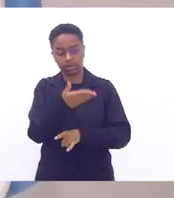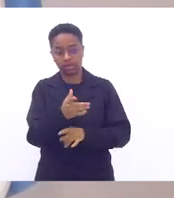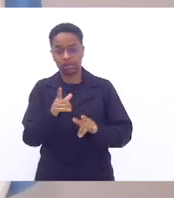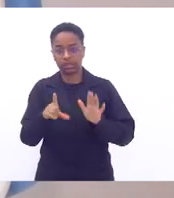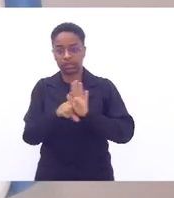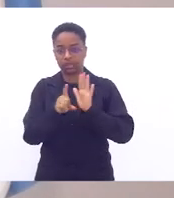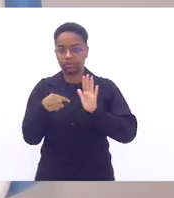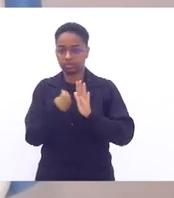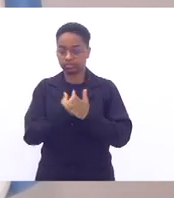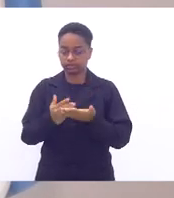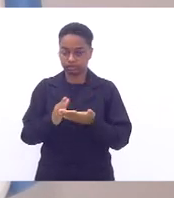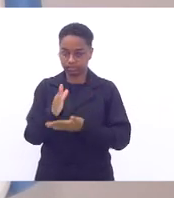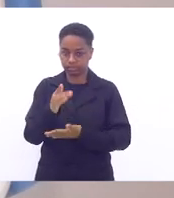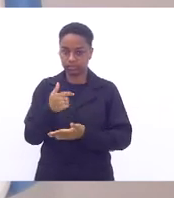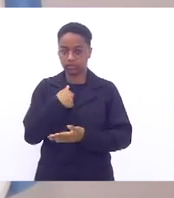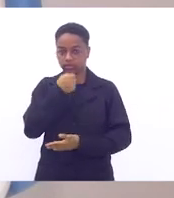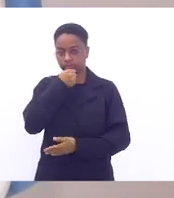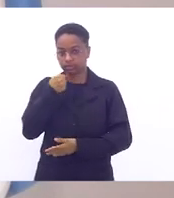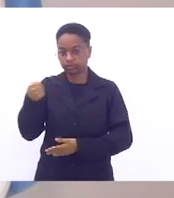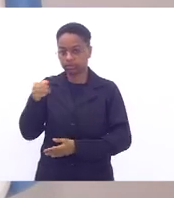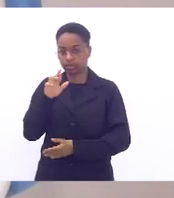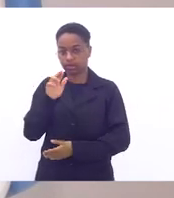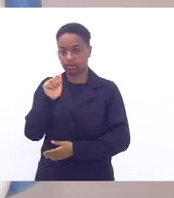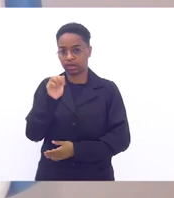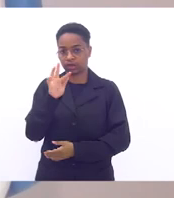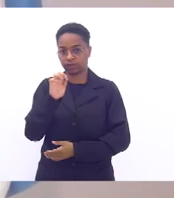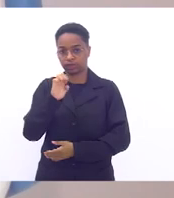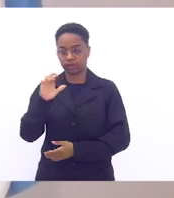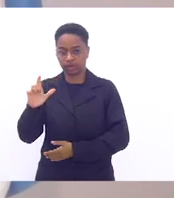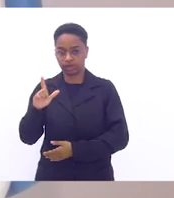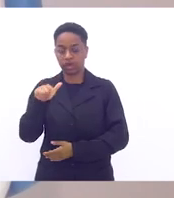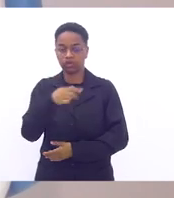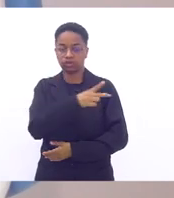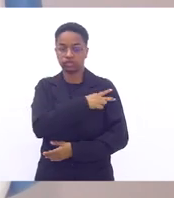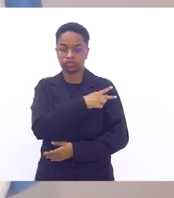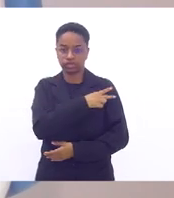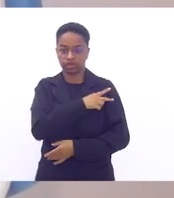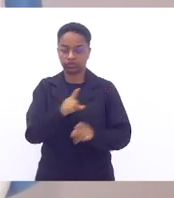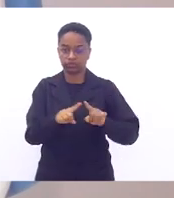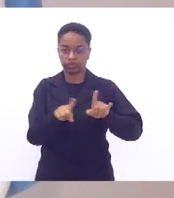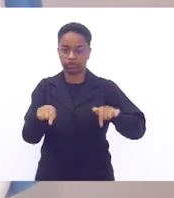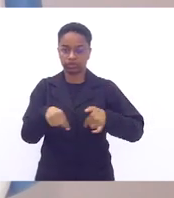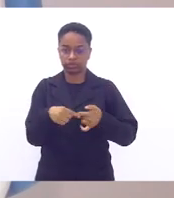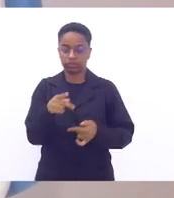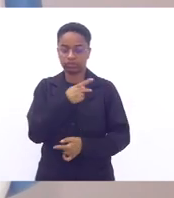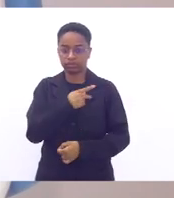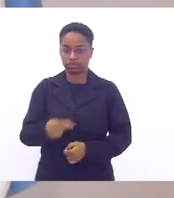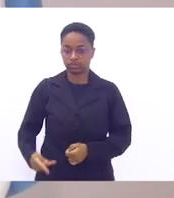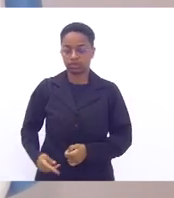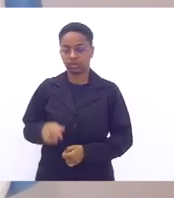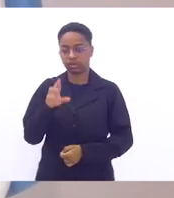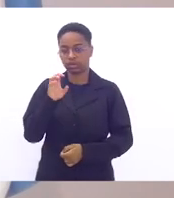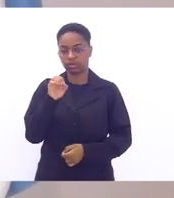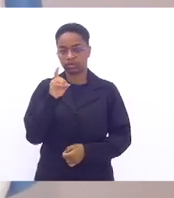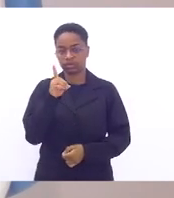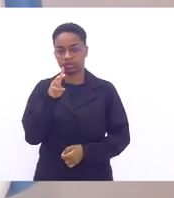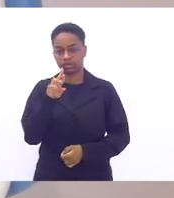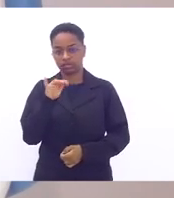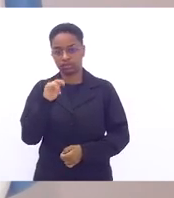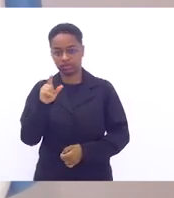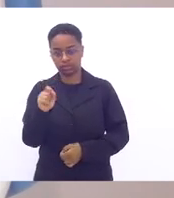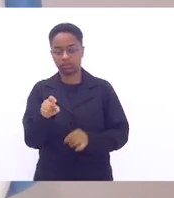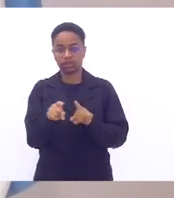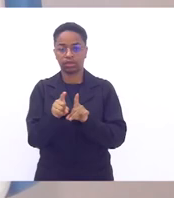vou passar a palavra para o Rafael Thompson chefe de gabinete do Presidente Rodrigo Bacelar que é o entusiasta do